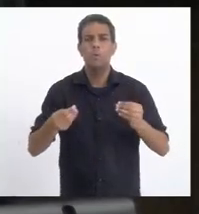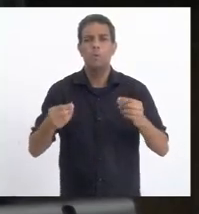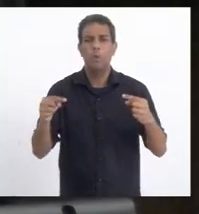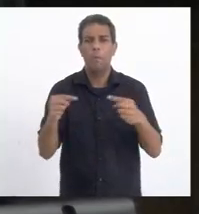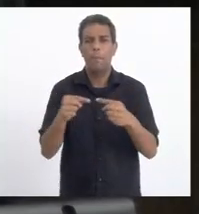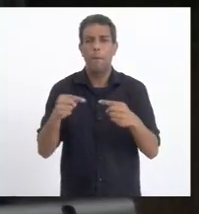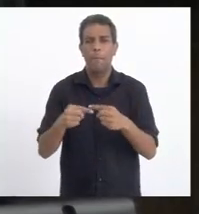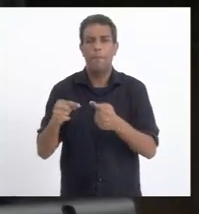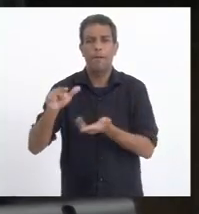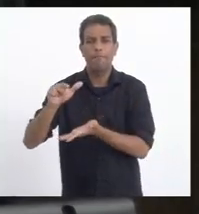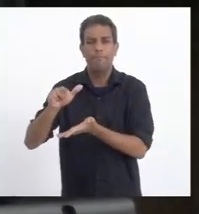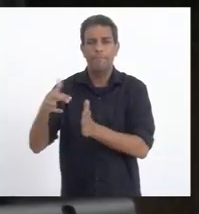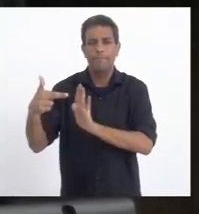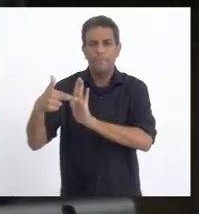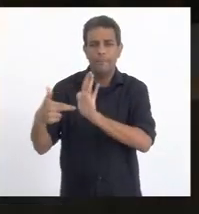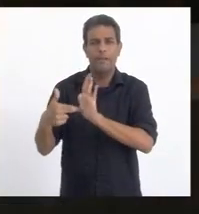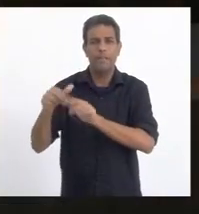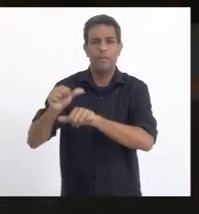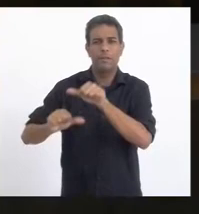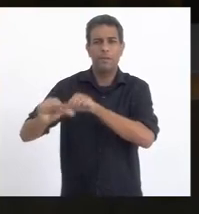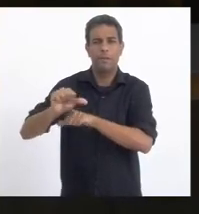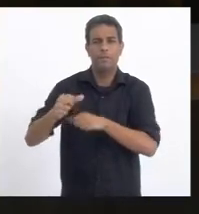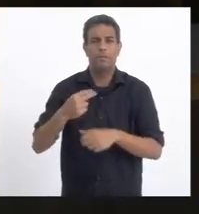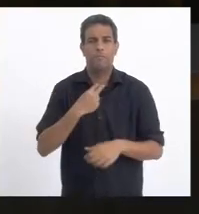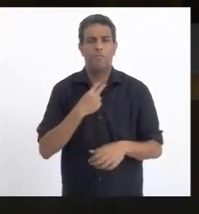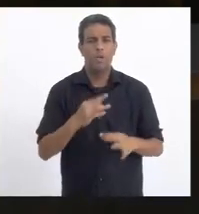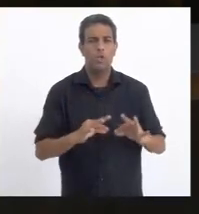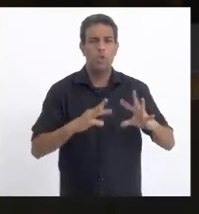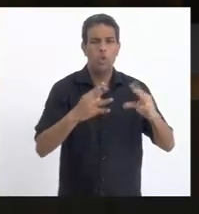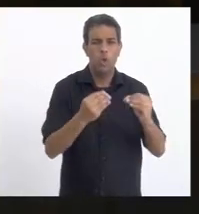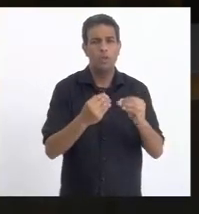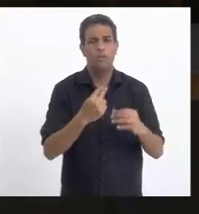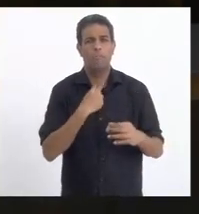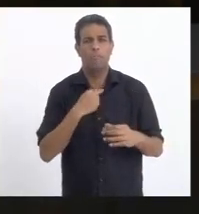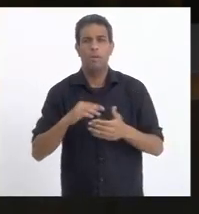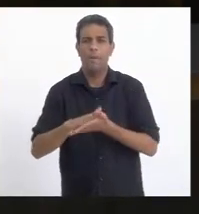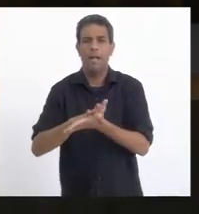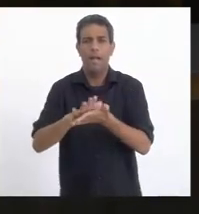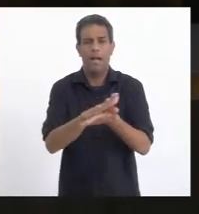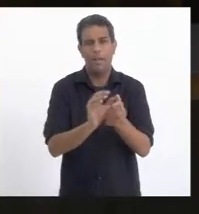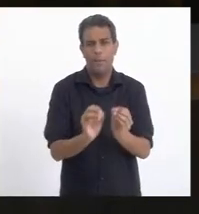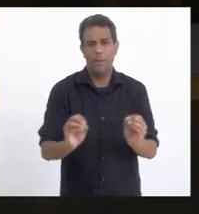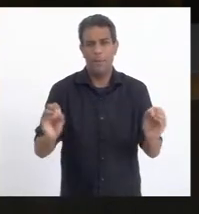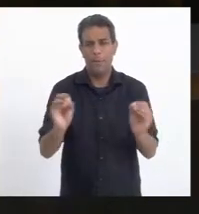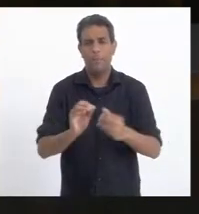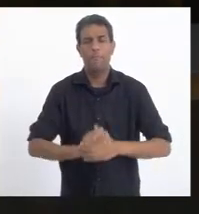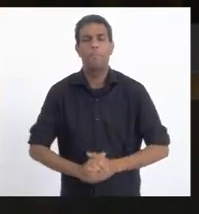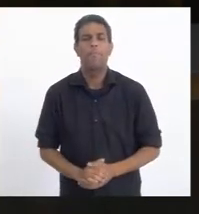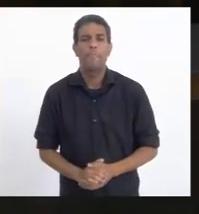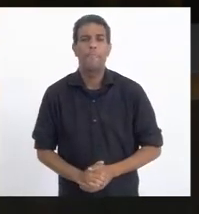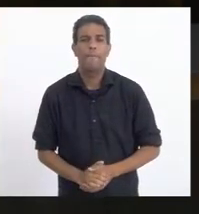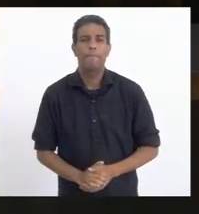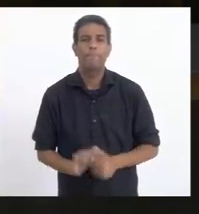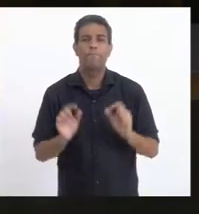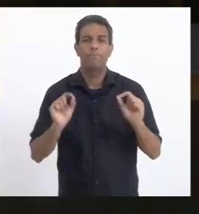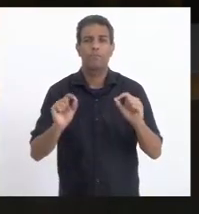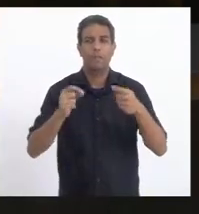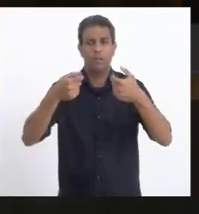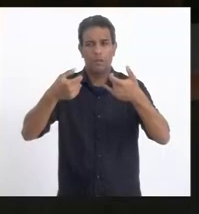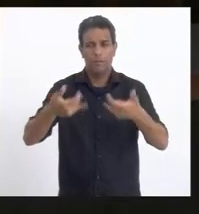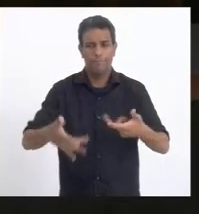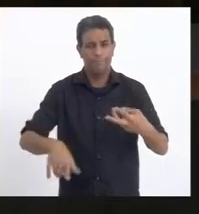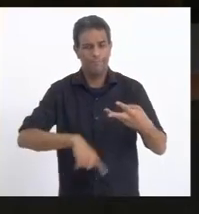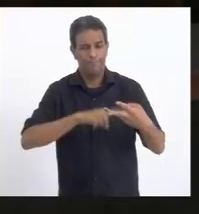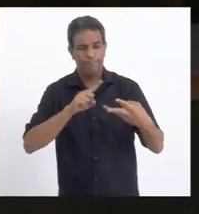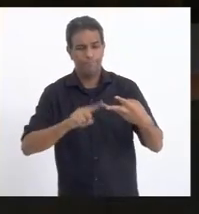manda é o regime de recuperação fiscal ou então se não pode para todo mundo não pode para ninguém Oi e aí quero fazer